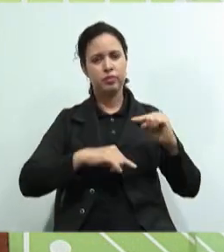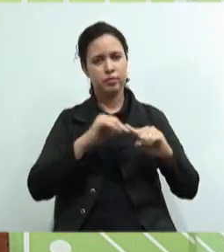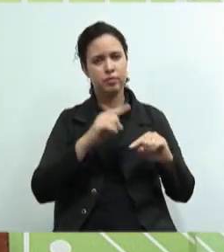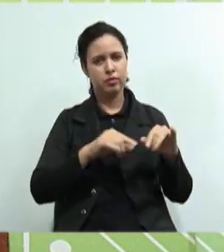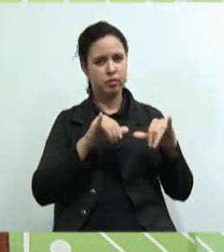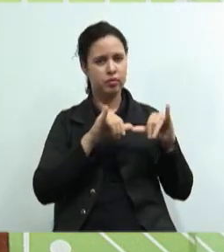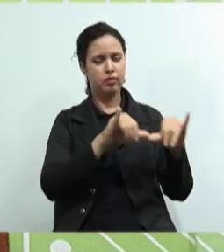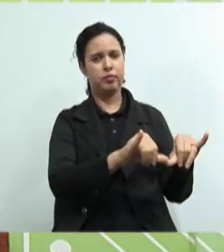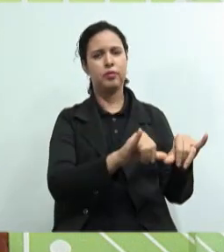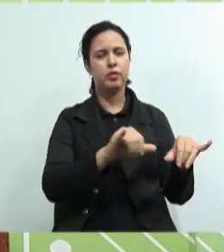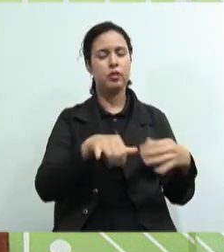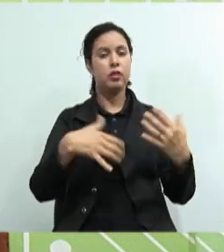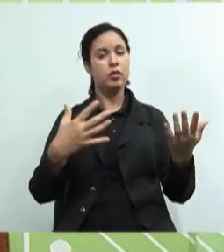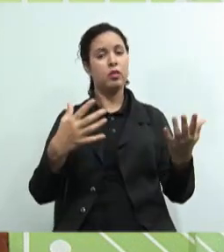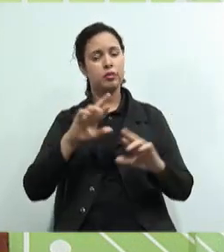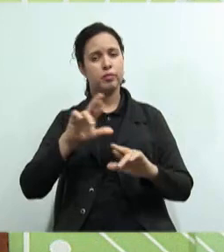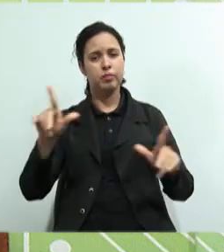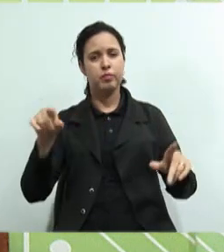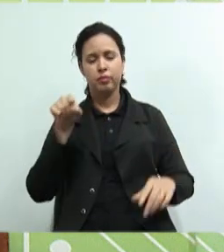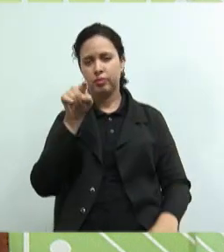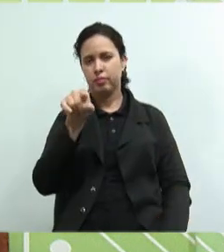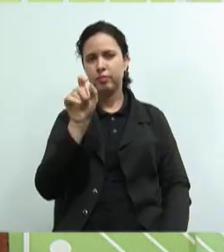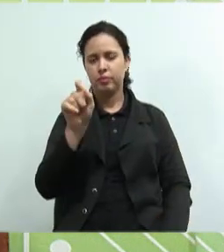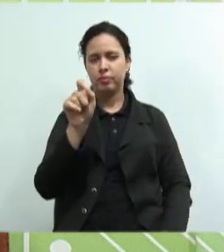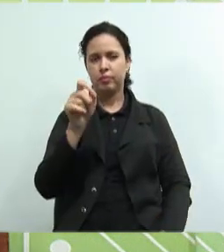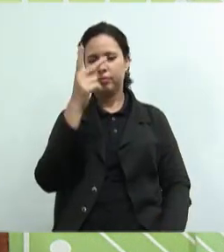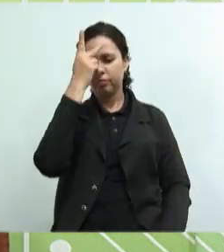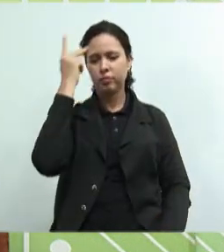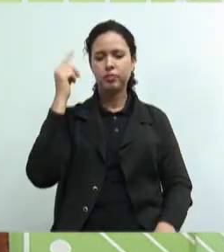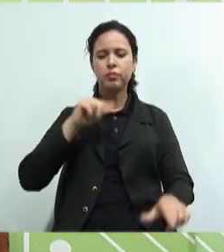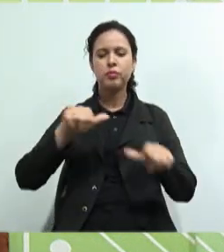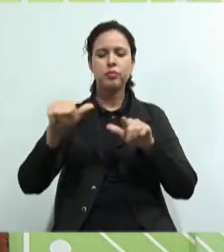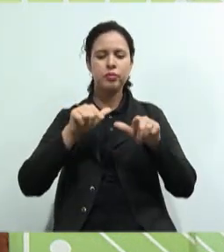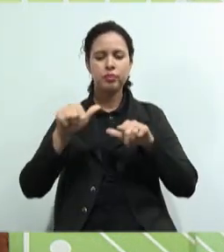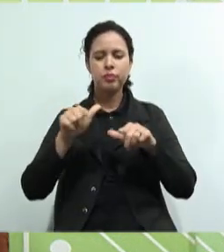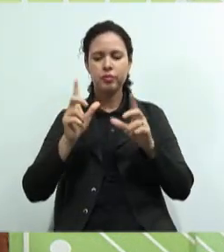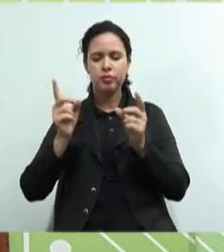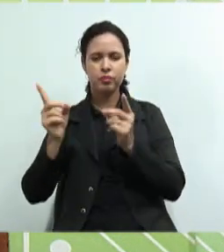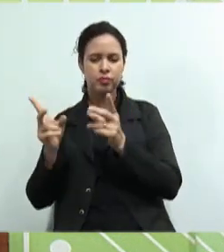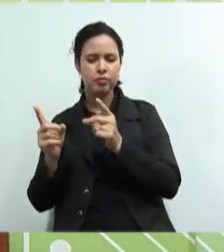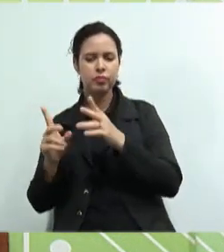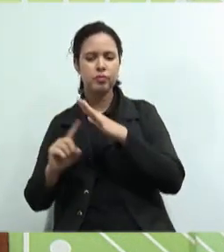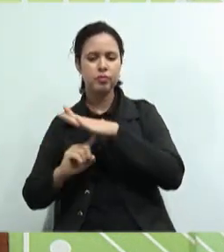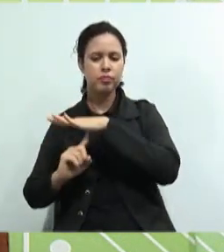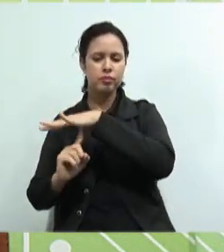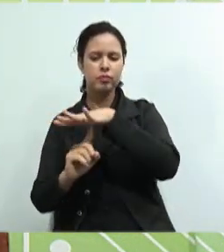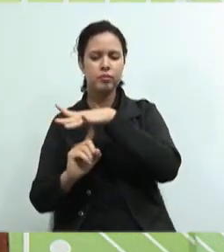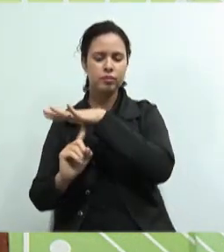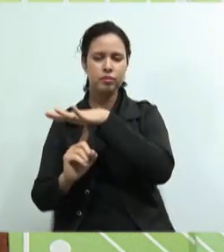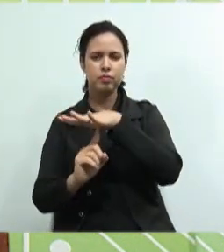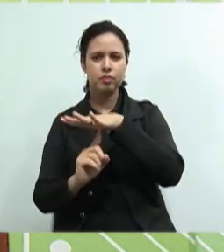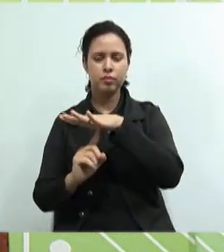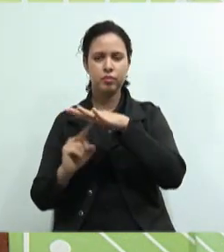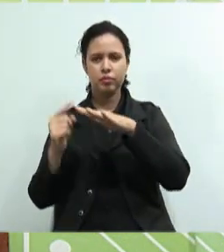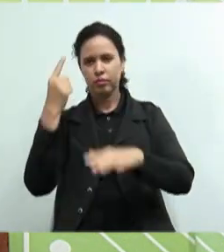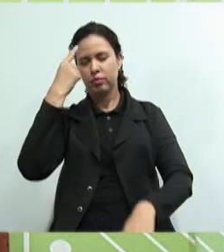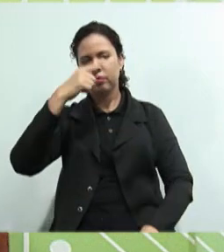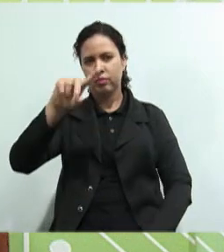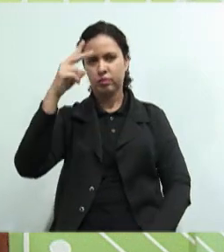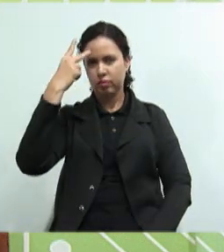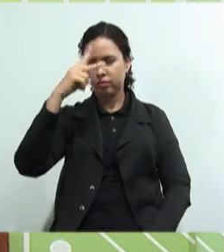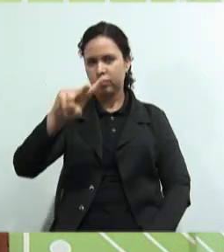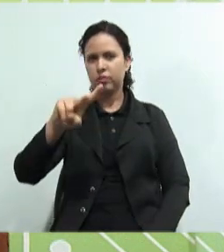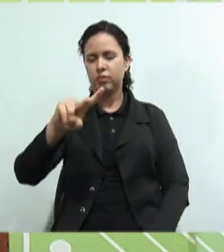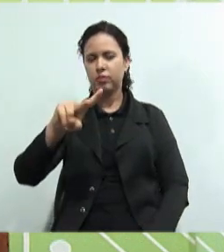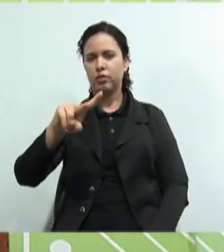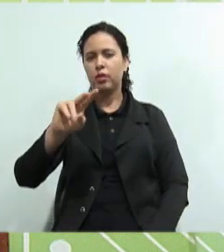diferença. Imagina agora que você é o produtor rural. Você pode vender o produto na feira 1, 2, 3 vezes na semana, ou você